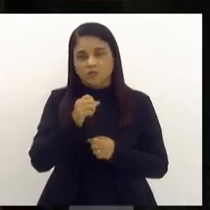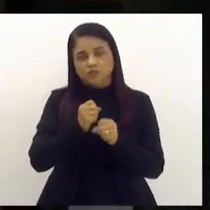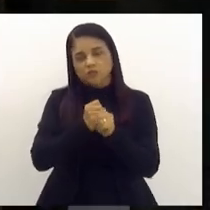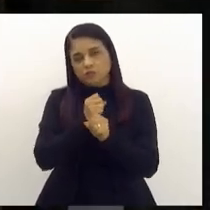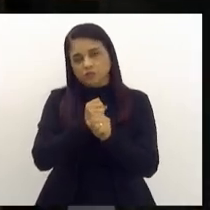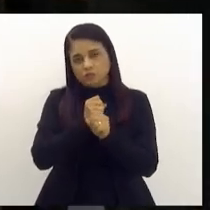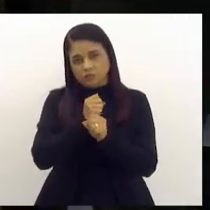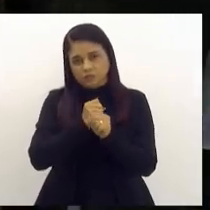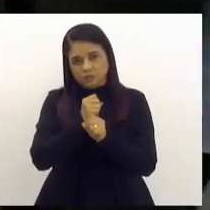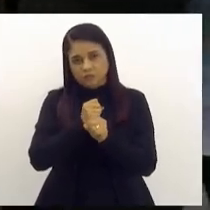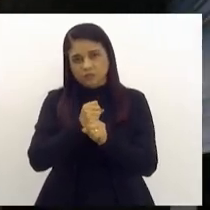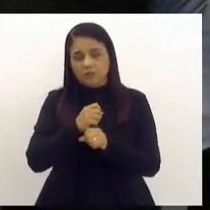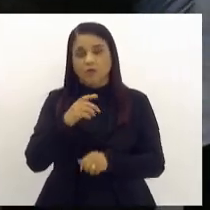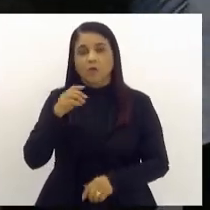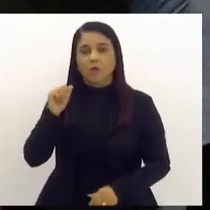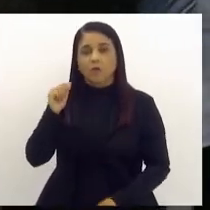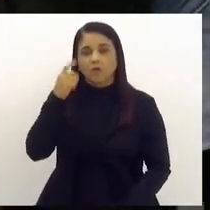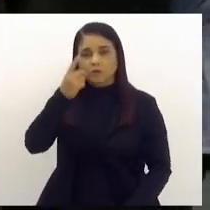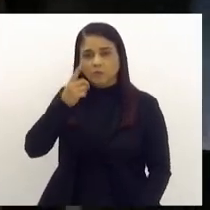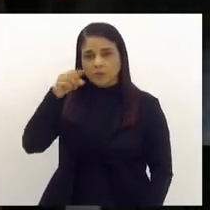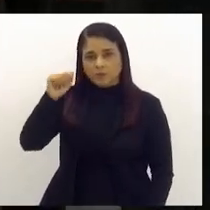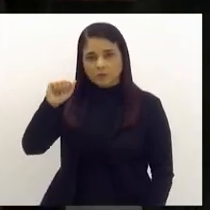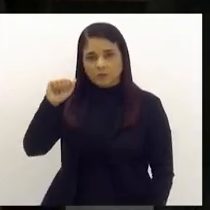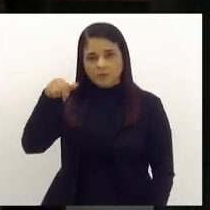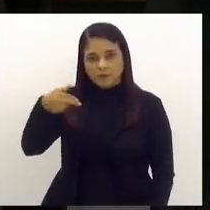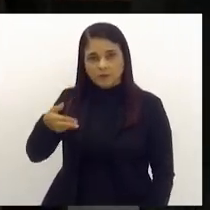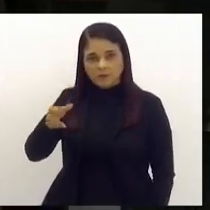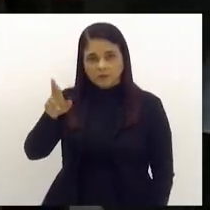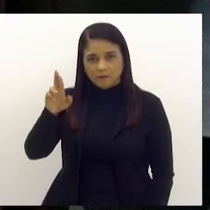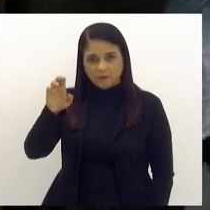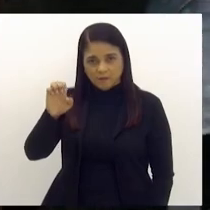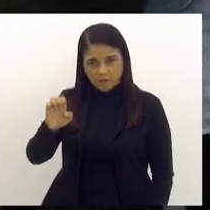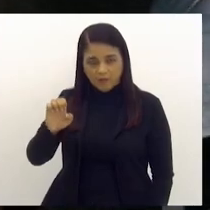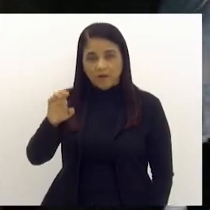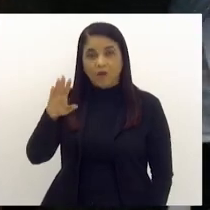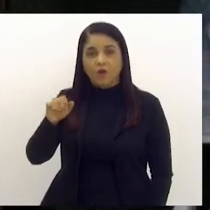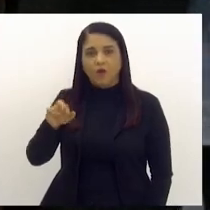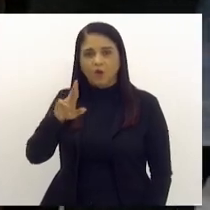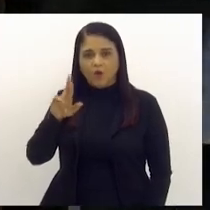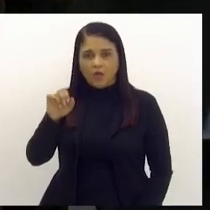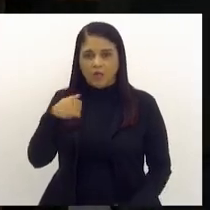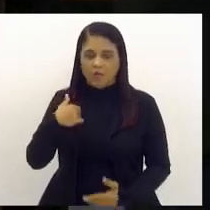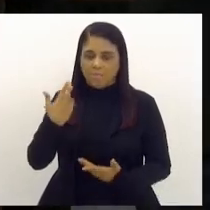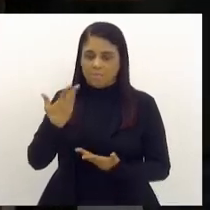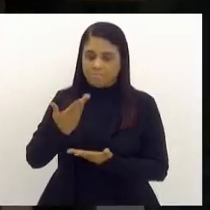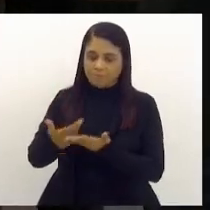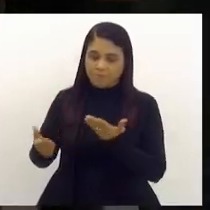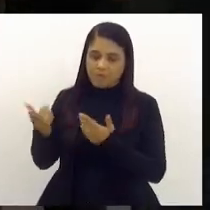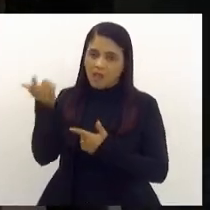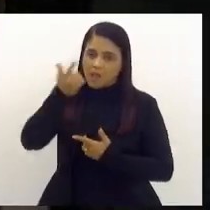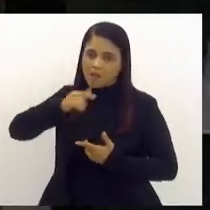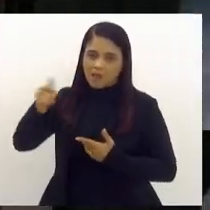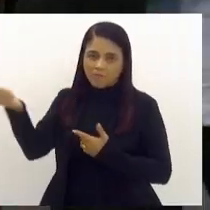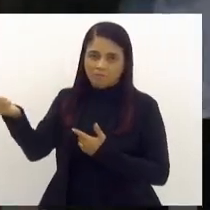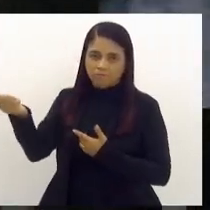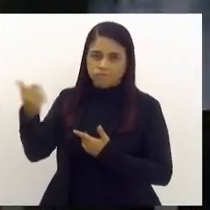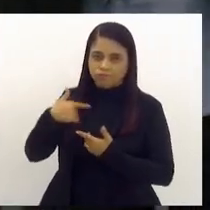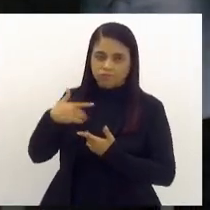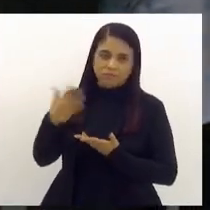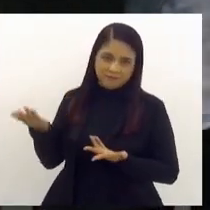20 anos, o deputado André Correia me derrota. Ele gosta do remanejamento de